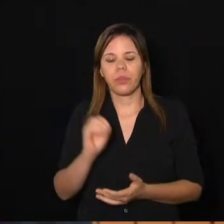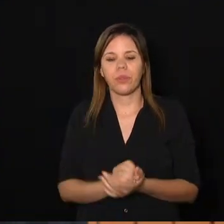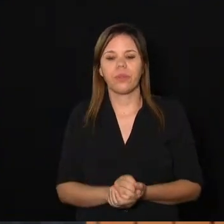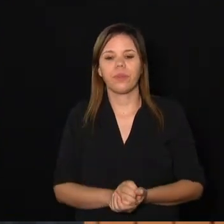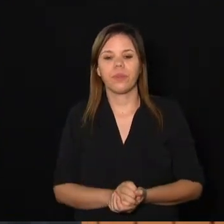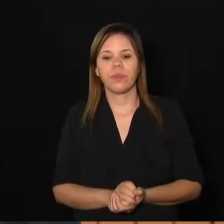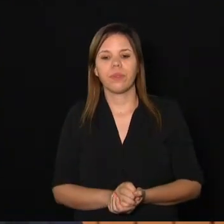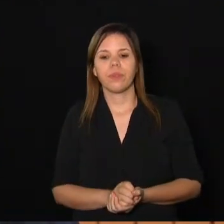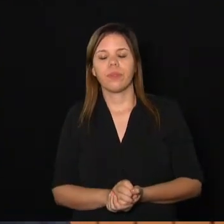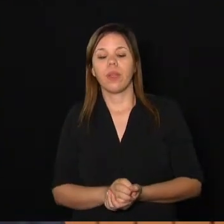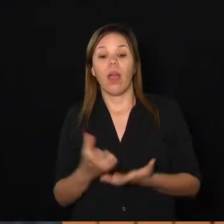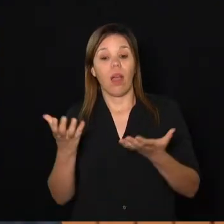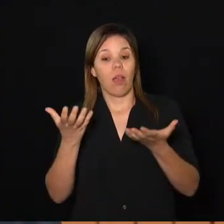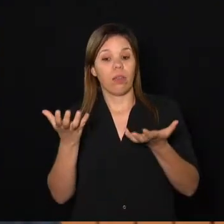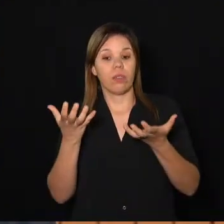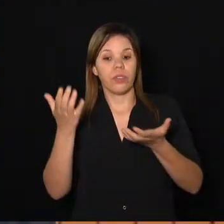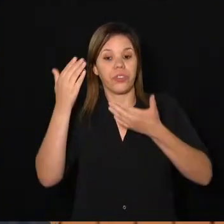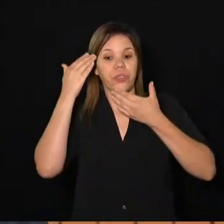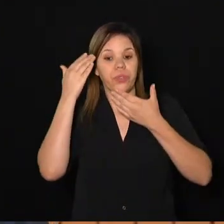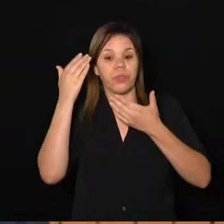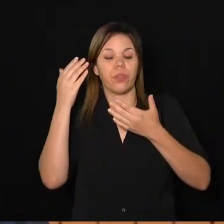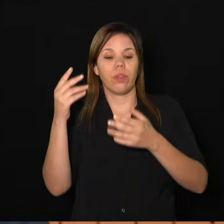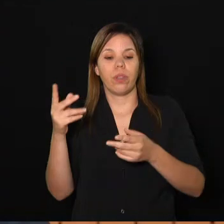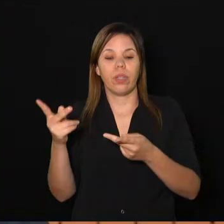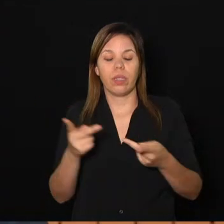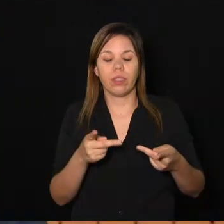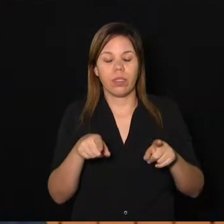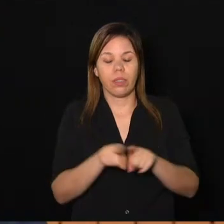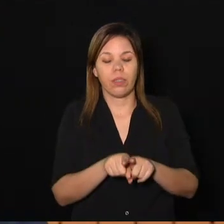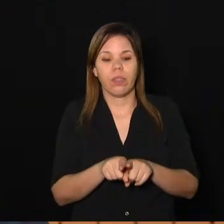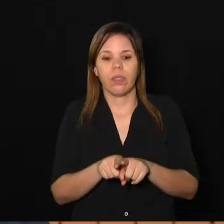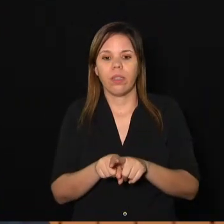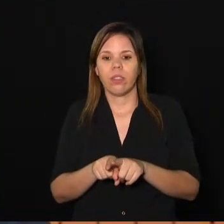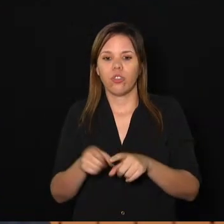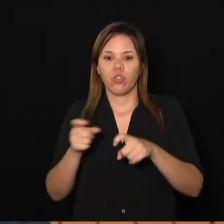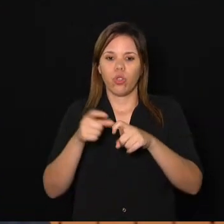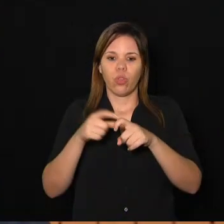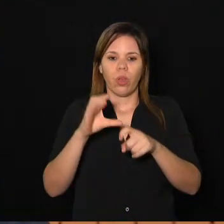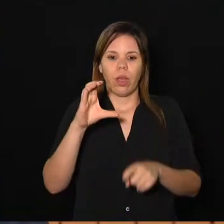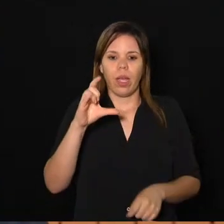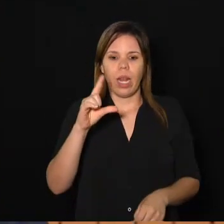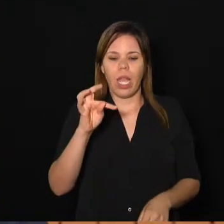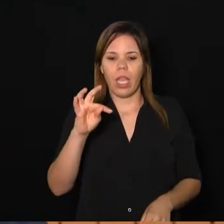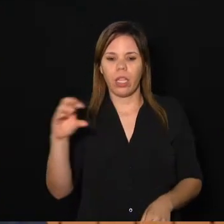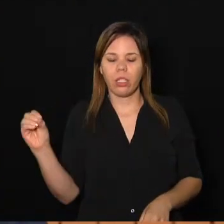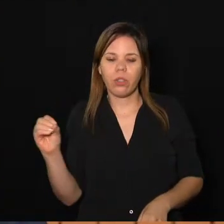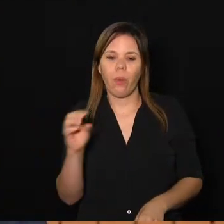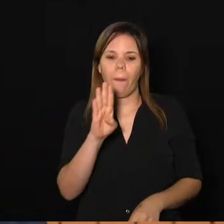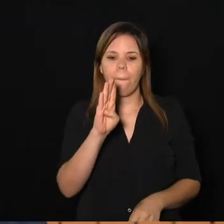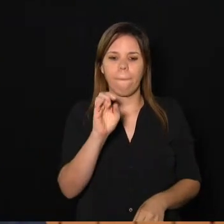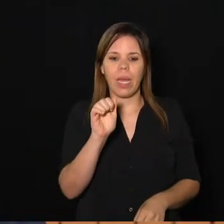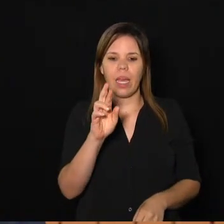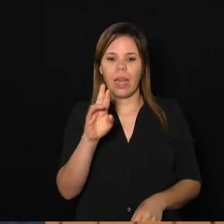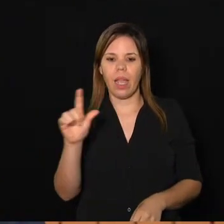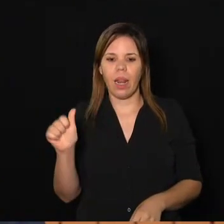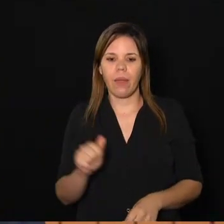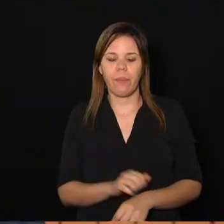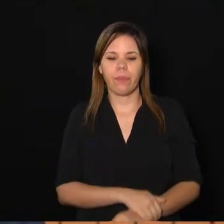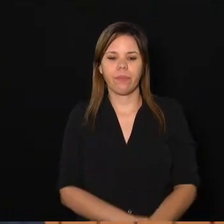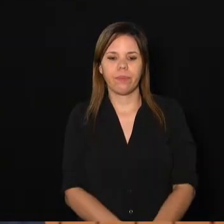convidar agora o doutor Creiton Barella para falar em nome